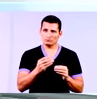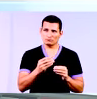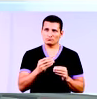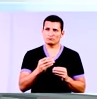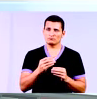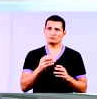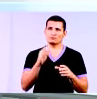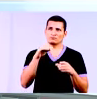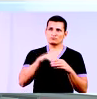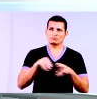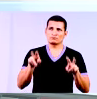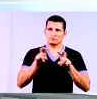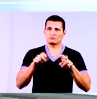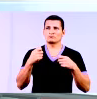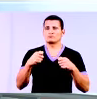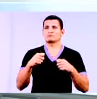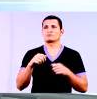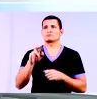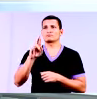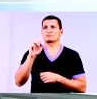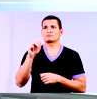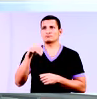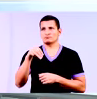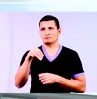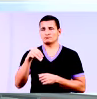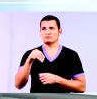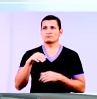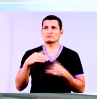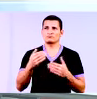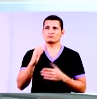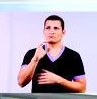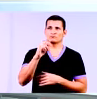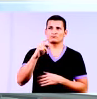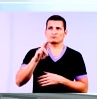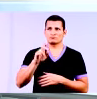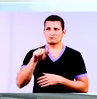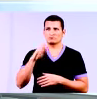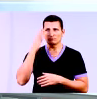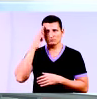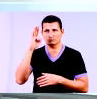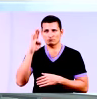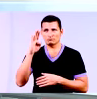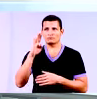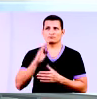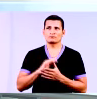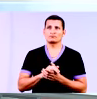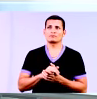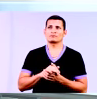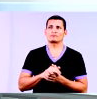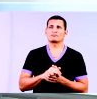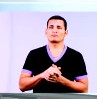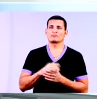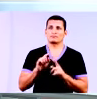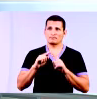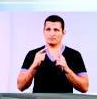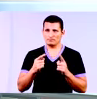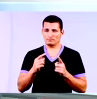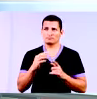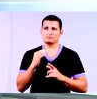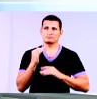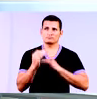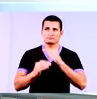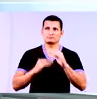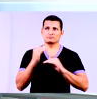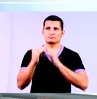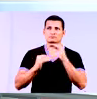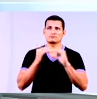na máquina tem que estar na memória RAM. Então o processador é o principal componente de hardware, mas quando eu penso em desempenho, eu